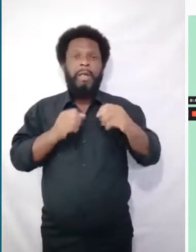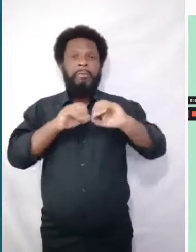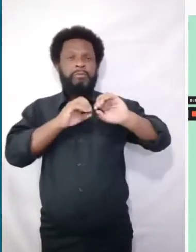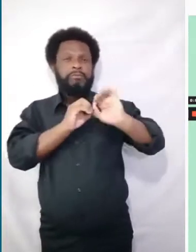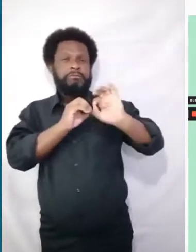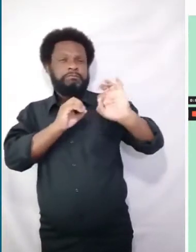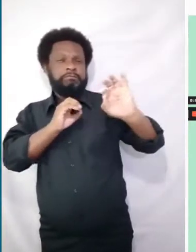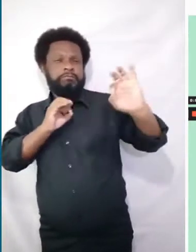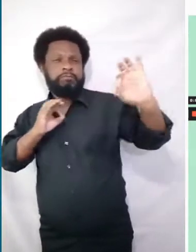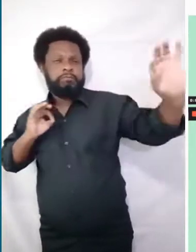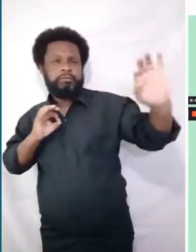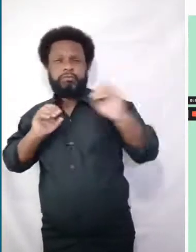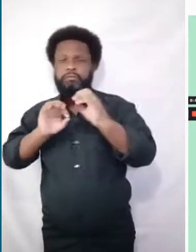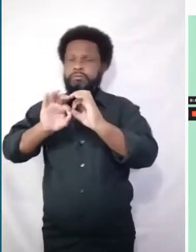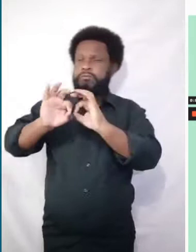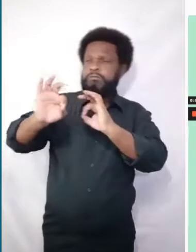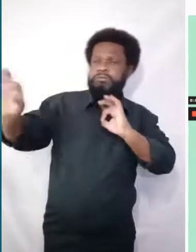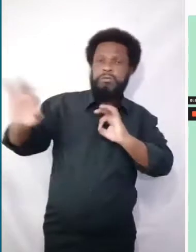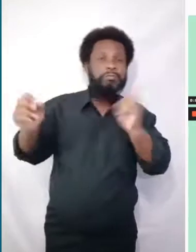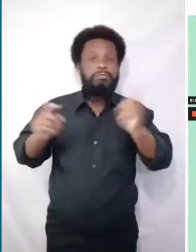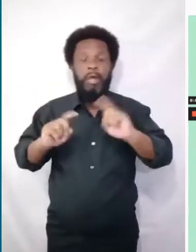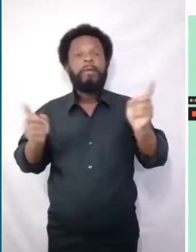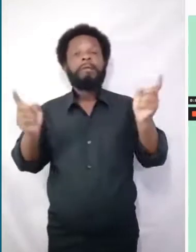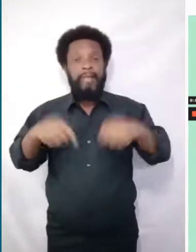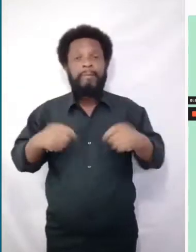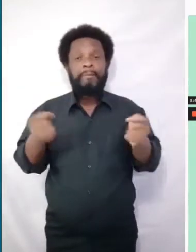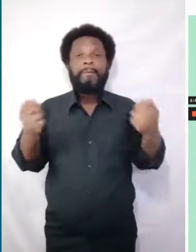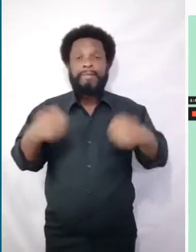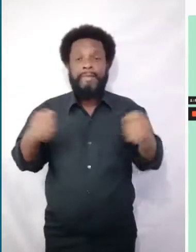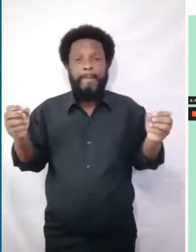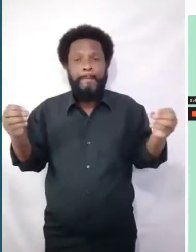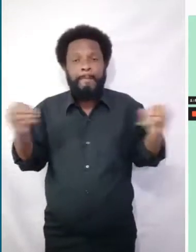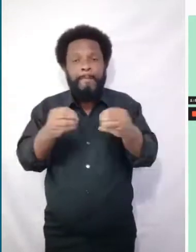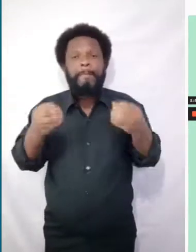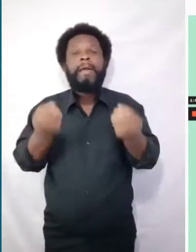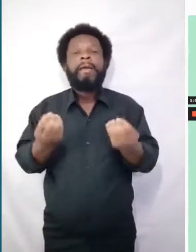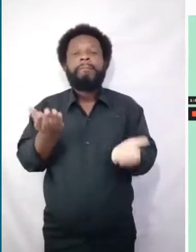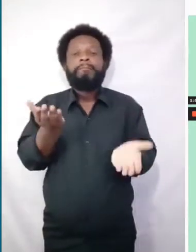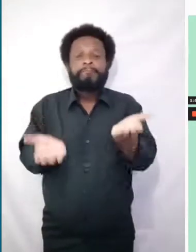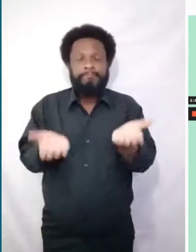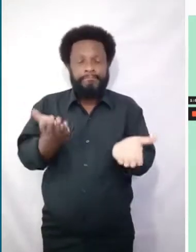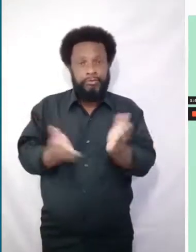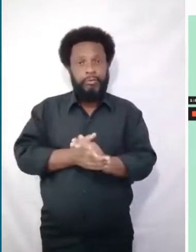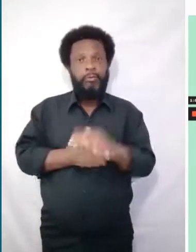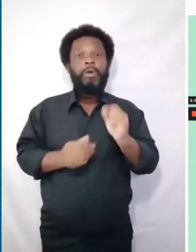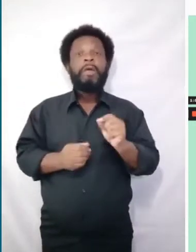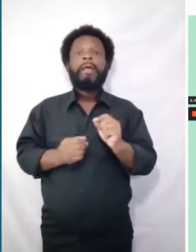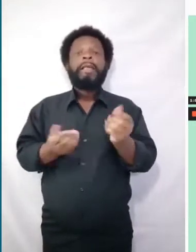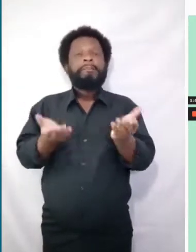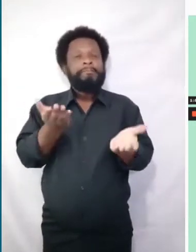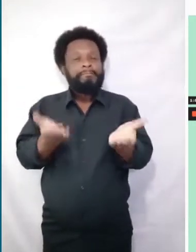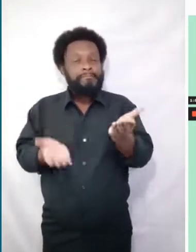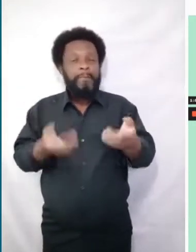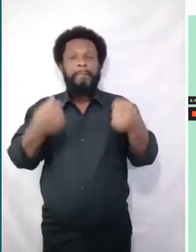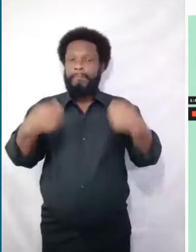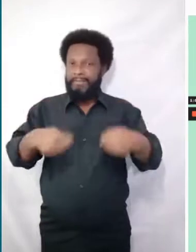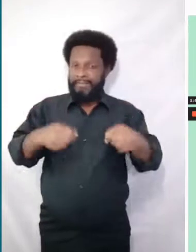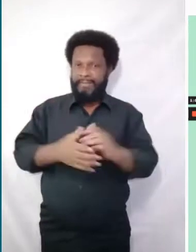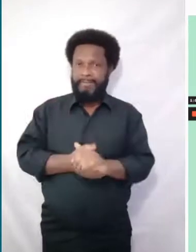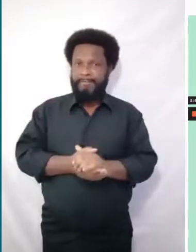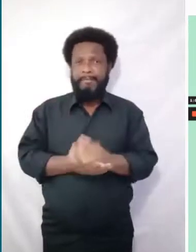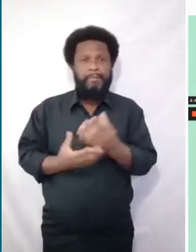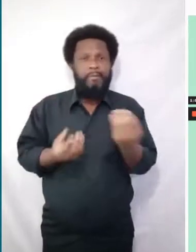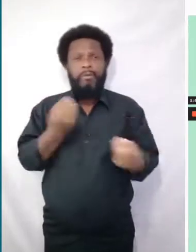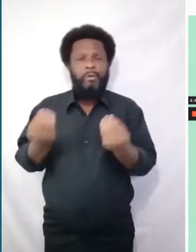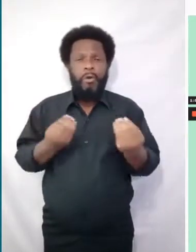não ligantes se repelem, tendendo a ficar mais distantes o possível uns dos outros de forma a fornecer estabilidade à molécula. Ou seja, a palavra-chave aqui